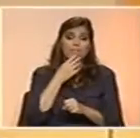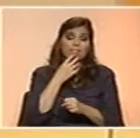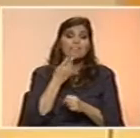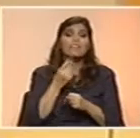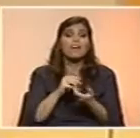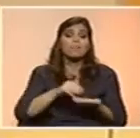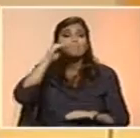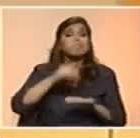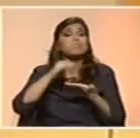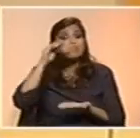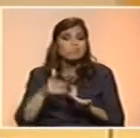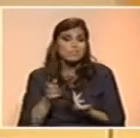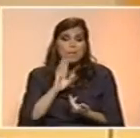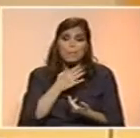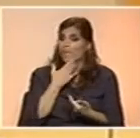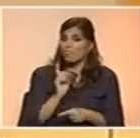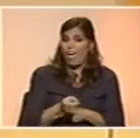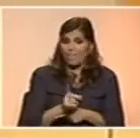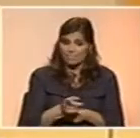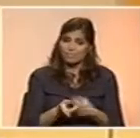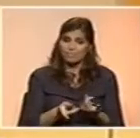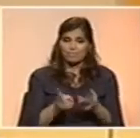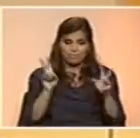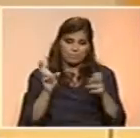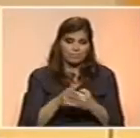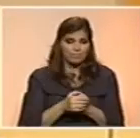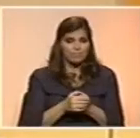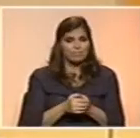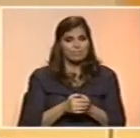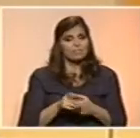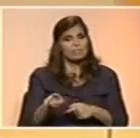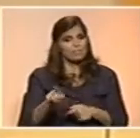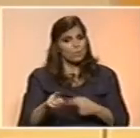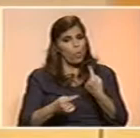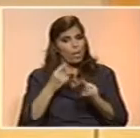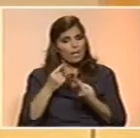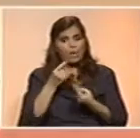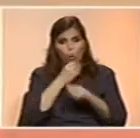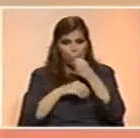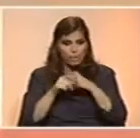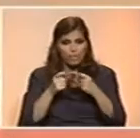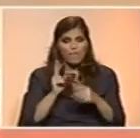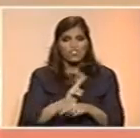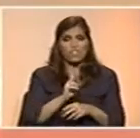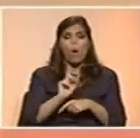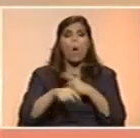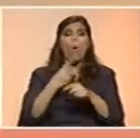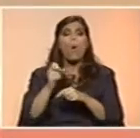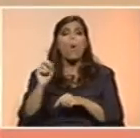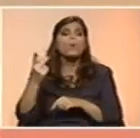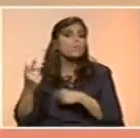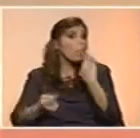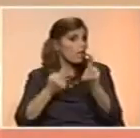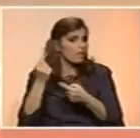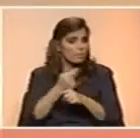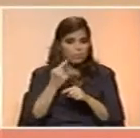ser sempre muito... bem ponderado. Isso, aliás, remete-nos para a análise de qualquer uma destas dietas que estávamos a falar, a vegetariana ou outra qualquer. Porque